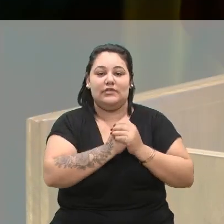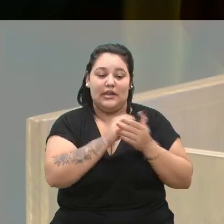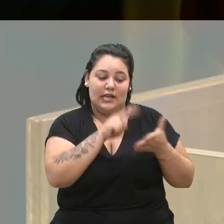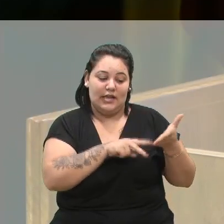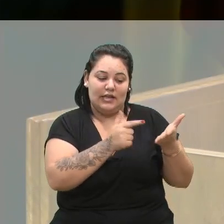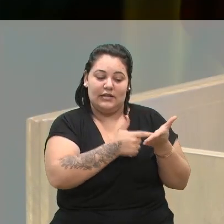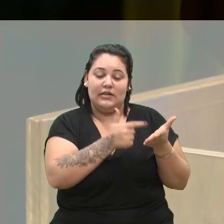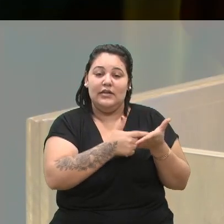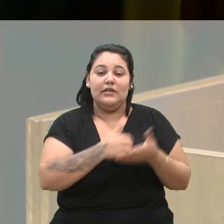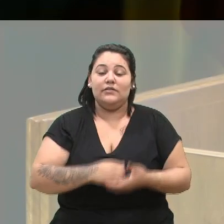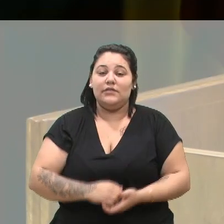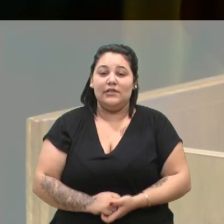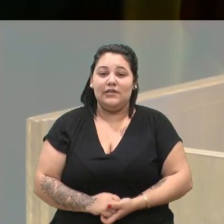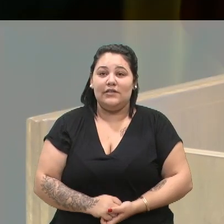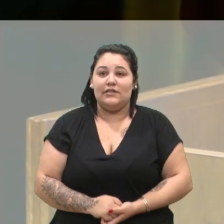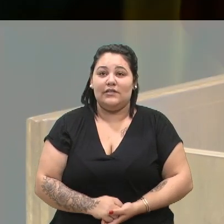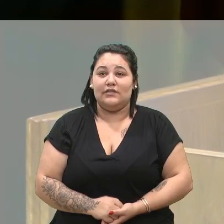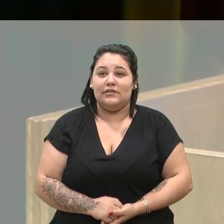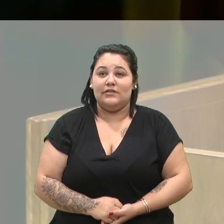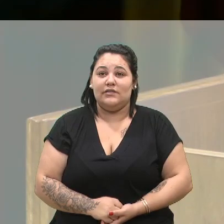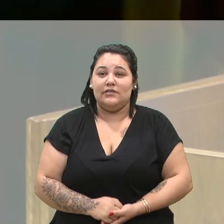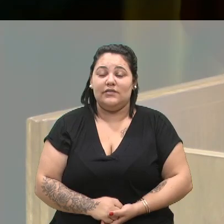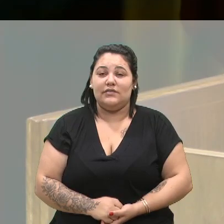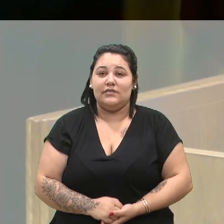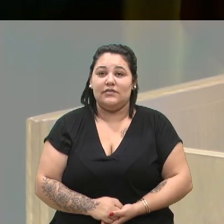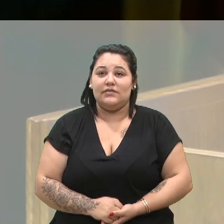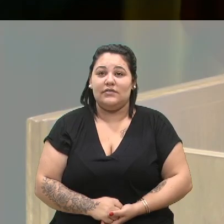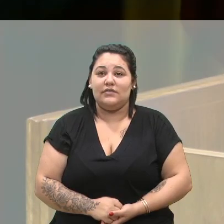livros. Milton Santos diz,